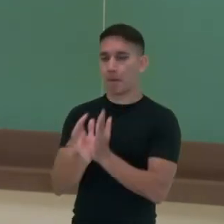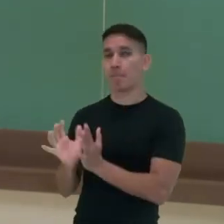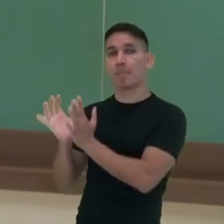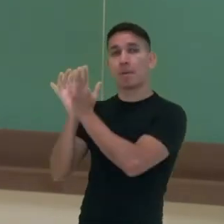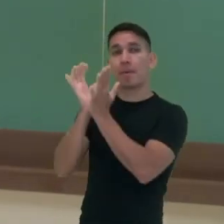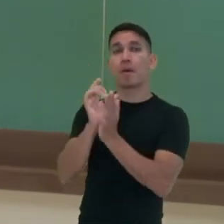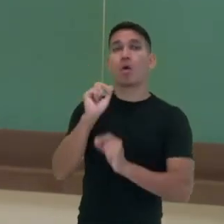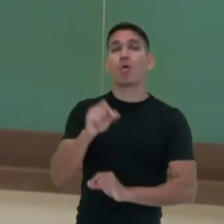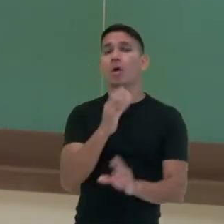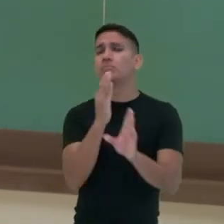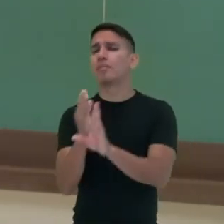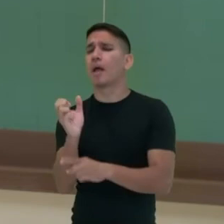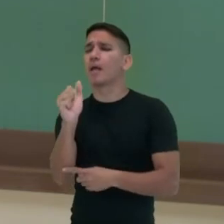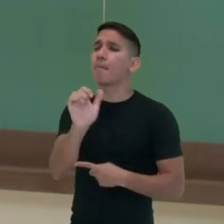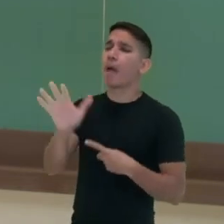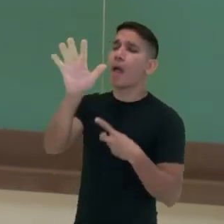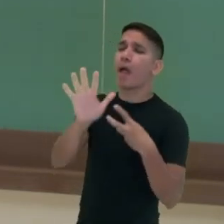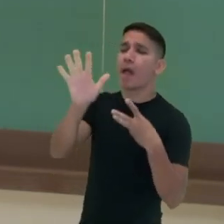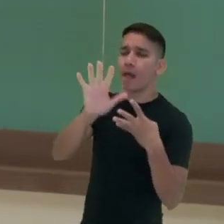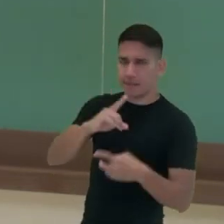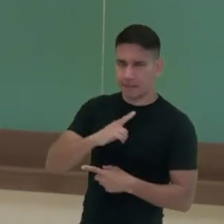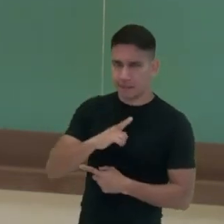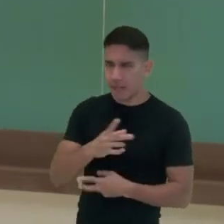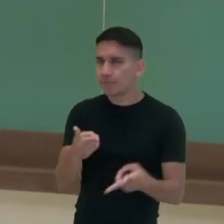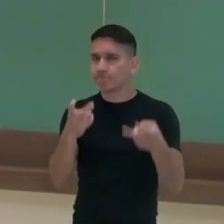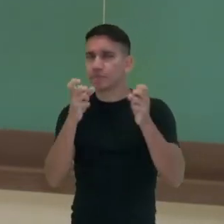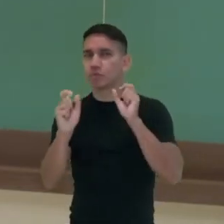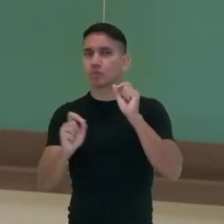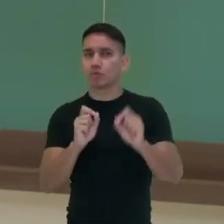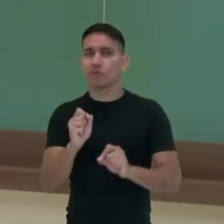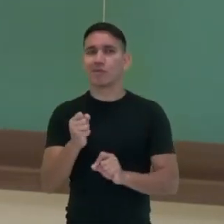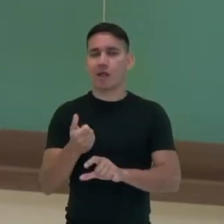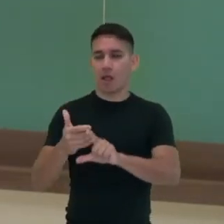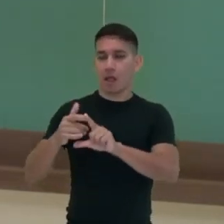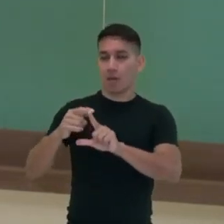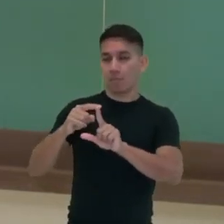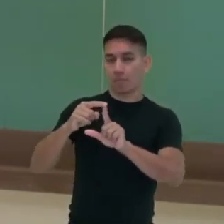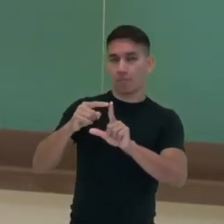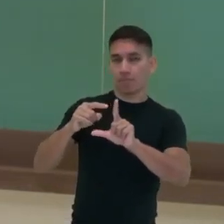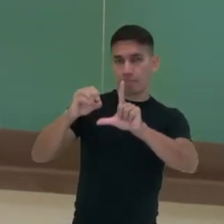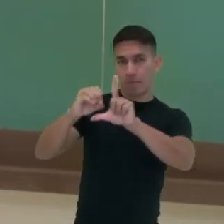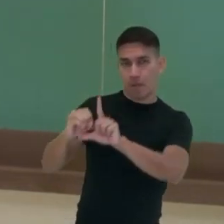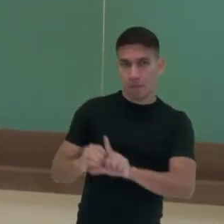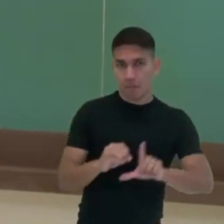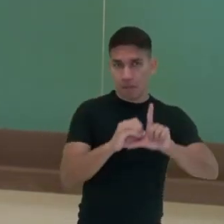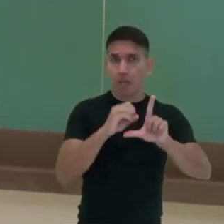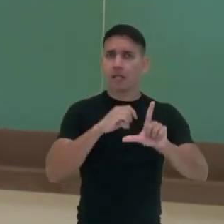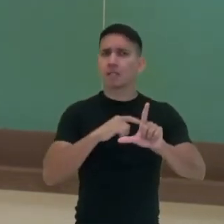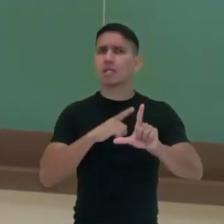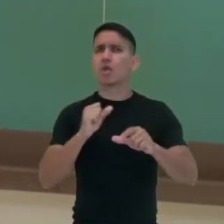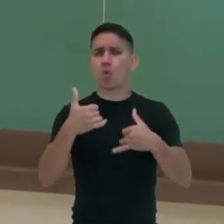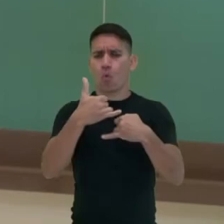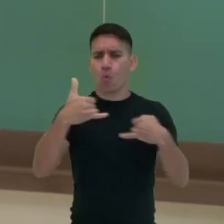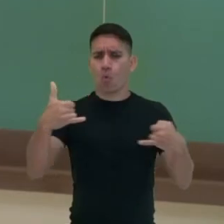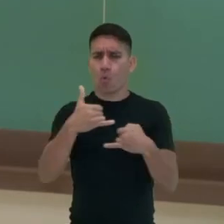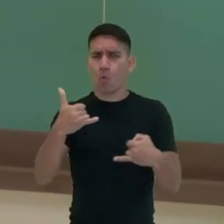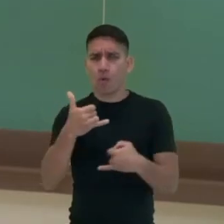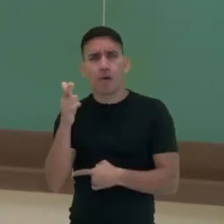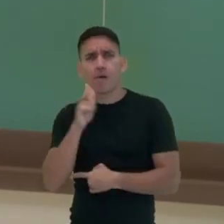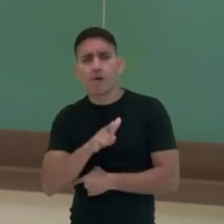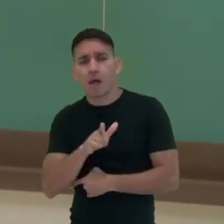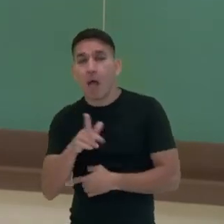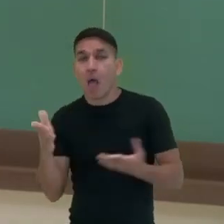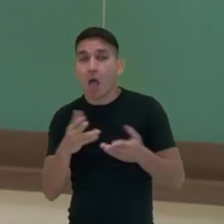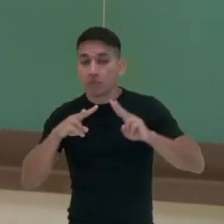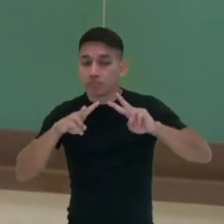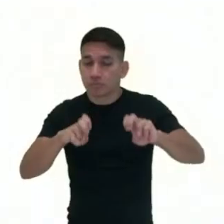identificar algumas imagens, né, como a gente pode perceber, em que as retas estão presentes. Nesse caso, a gente vai explorar um pouquinho as retas